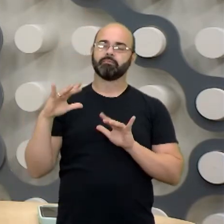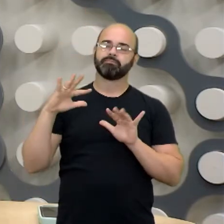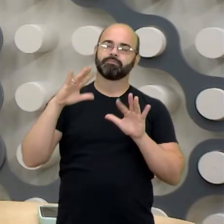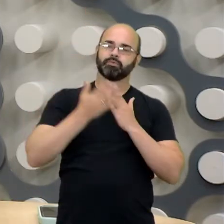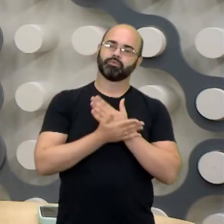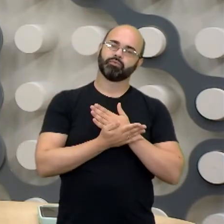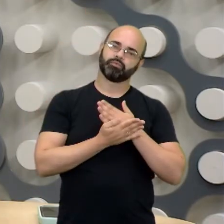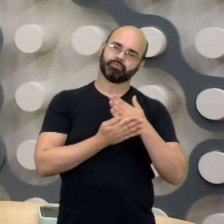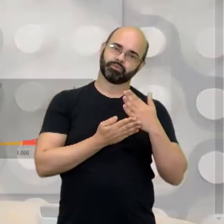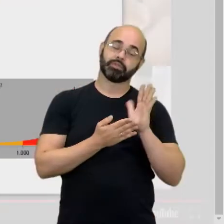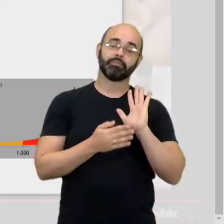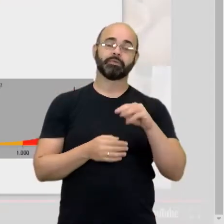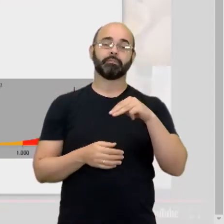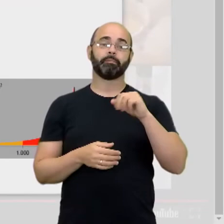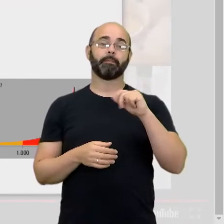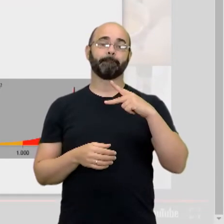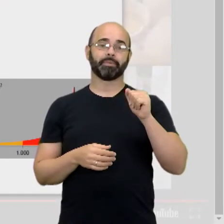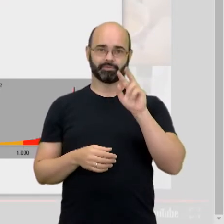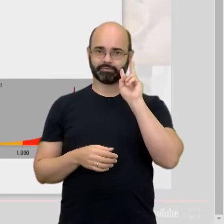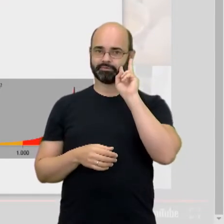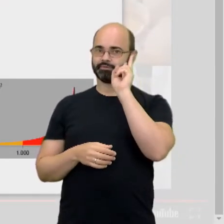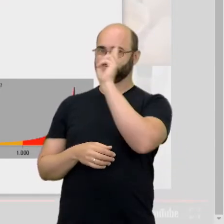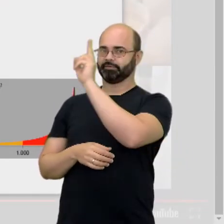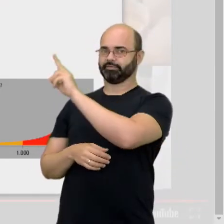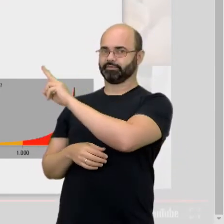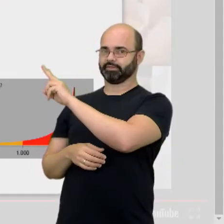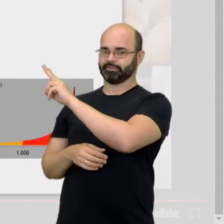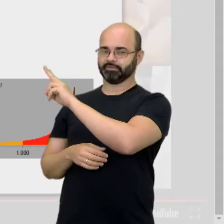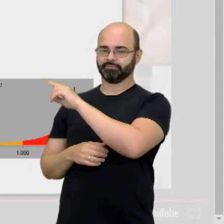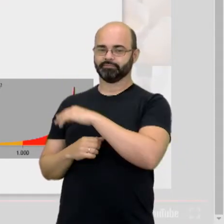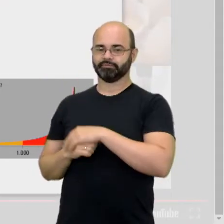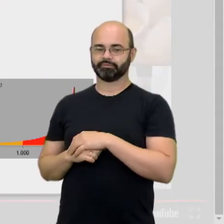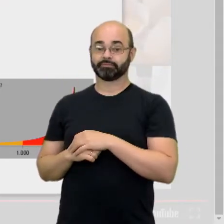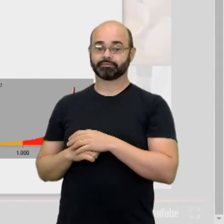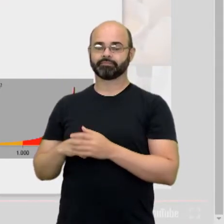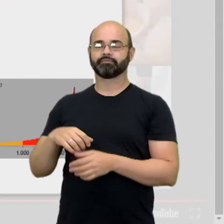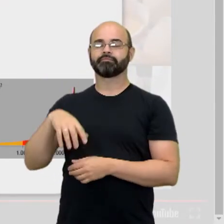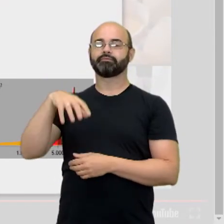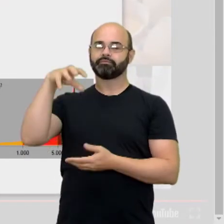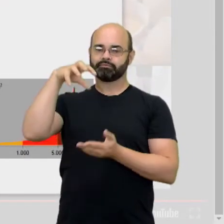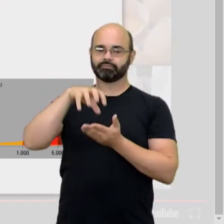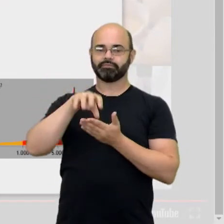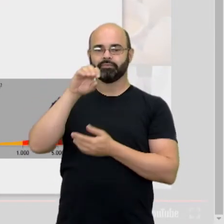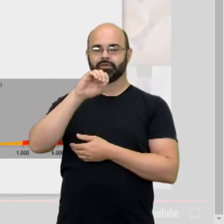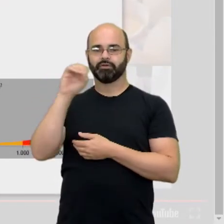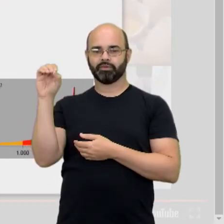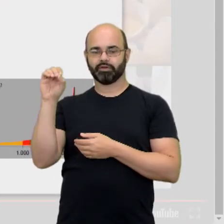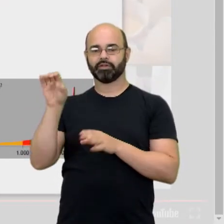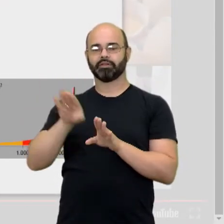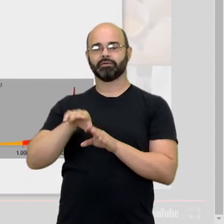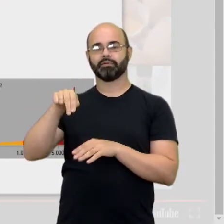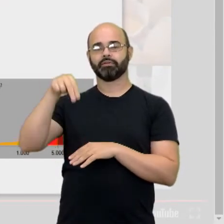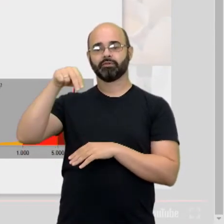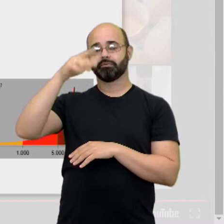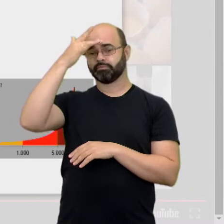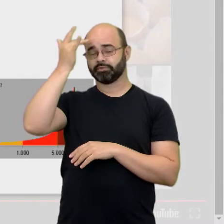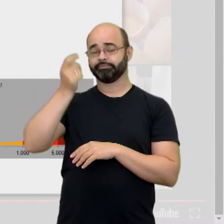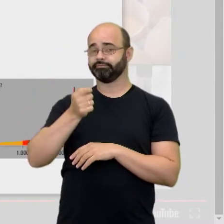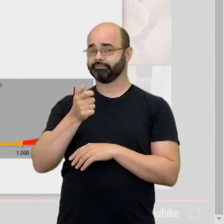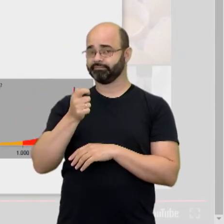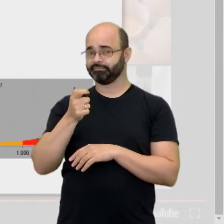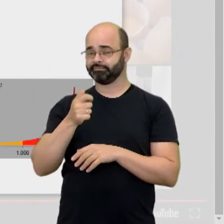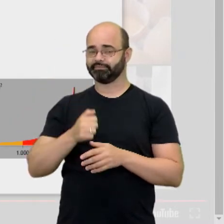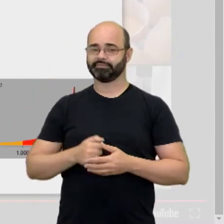gente observa aí no mapa, né, como a região centro-oeste e principalmente a região norte ainda é carente de populações.